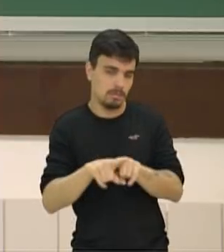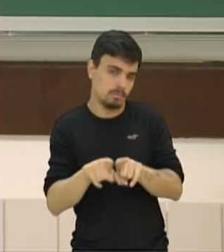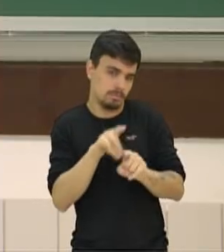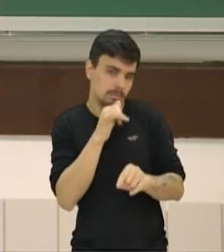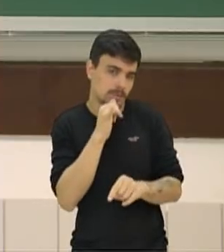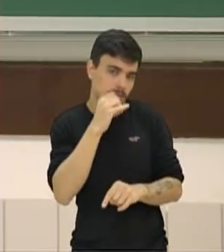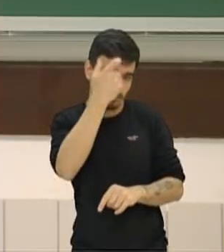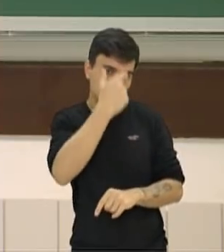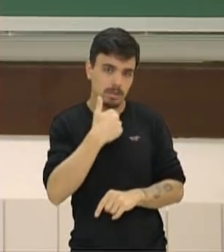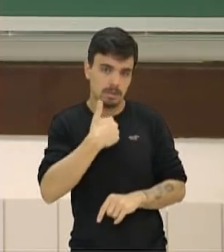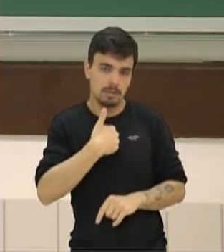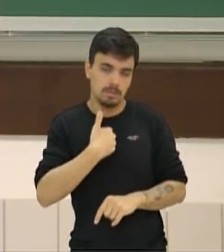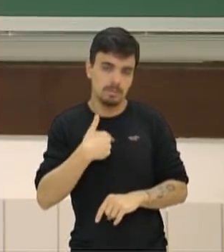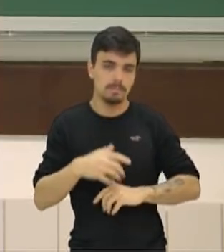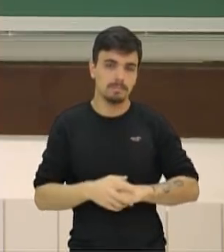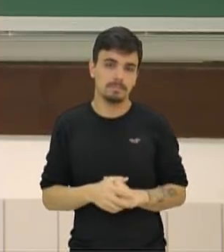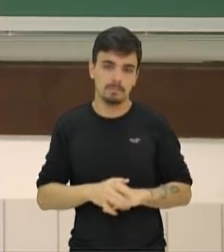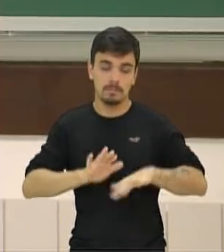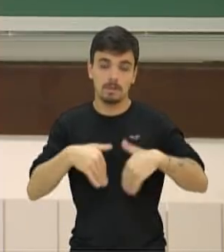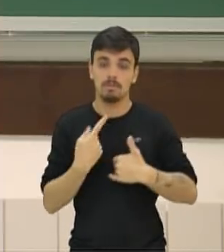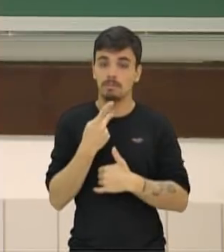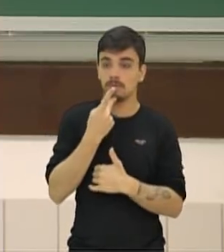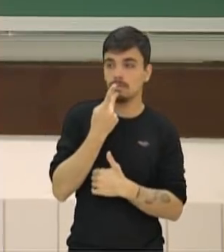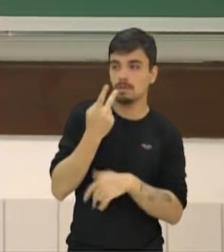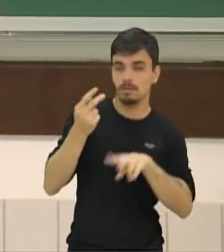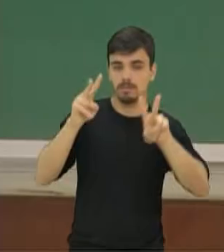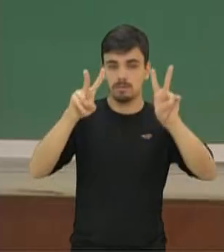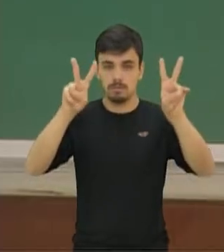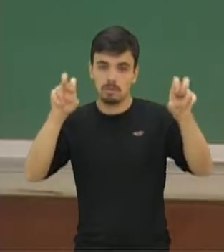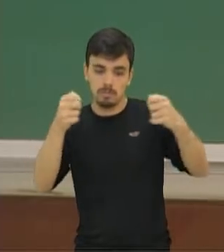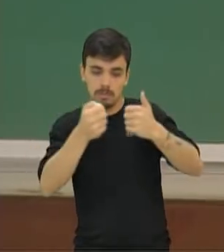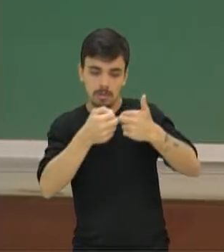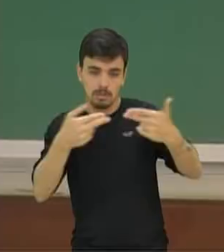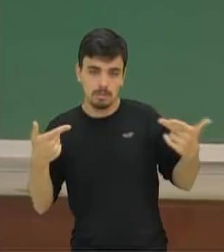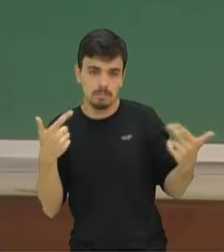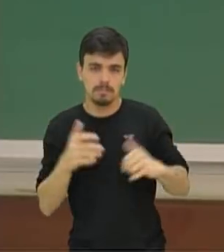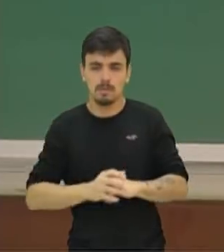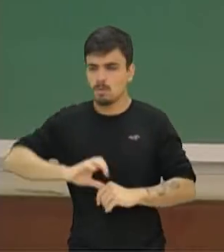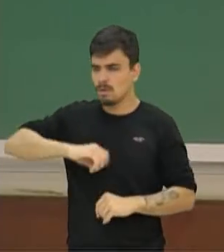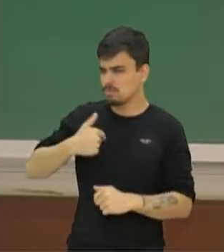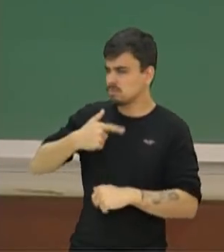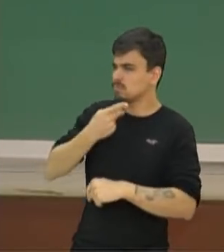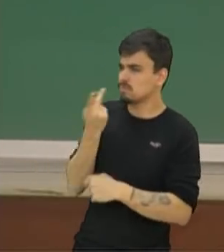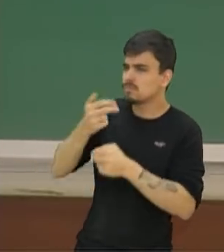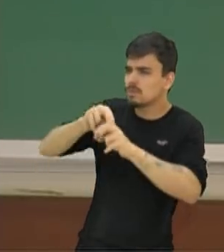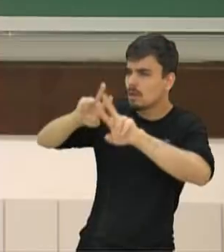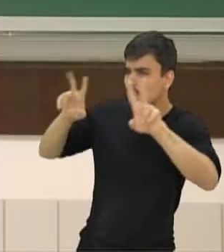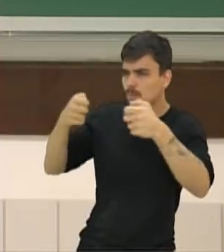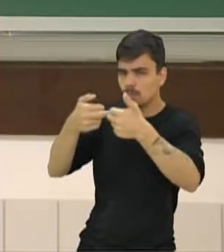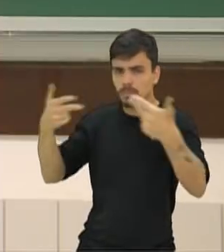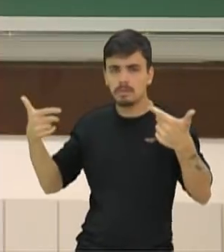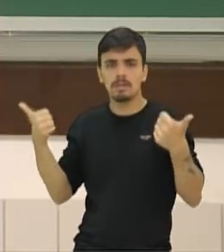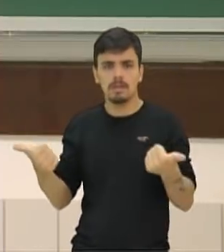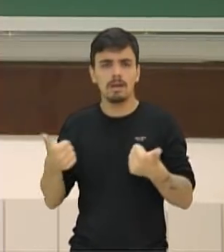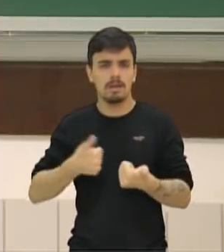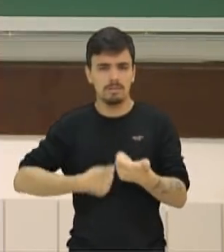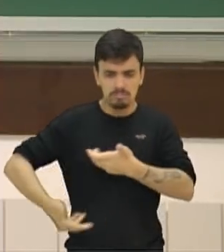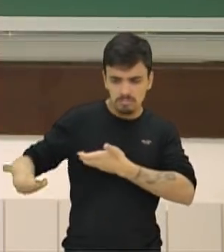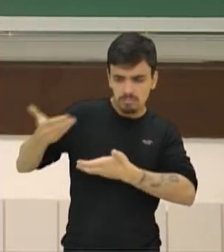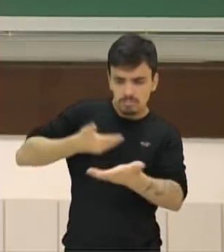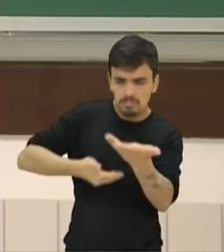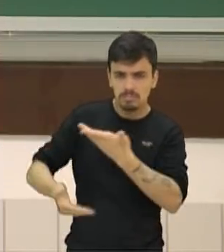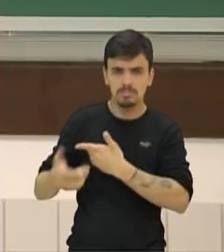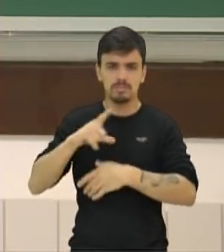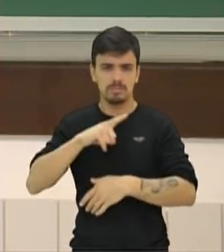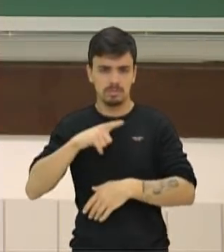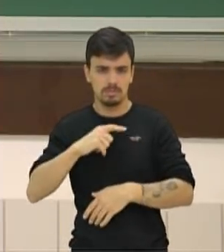exemplo, aqui, vamos falar sobre tal coisa. E eu falar, vamos falar sobre tal coisa. E, né, trazer